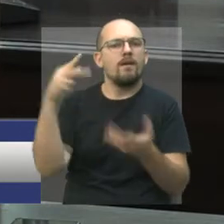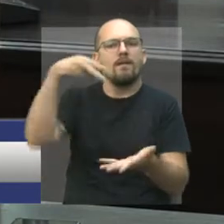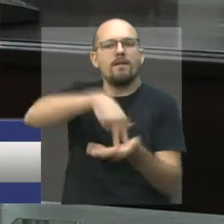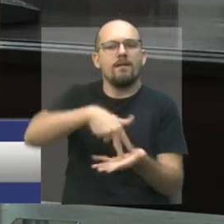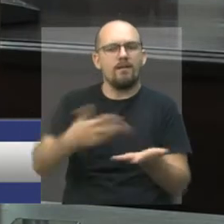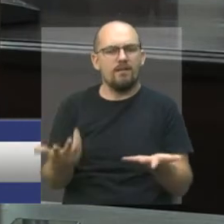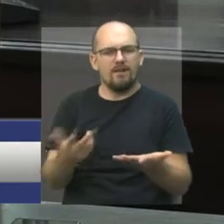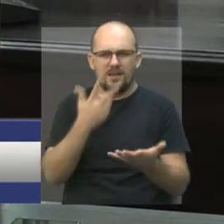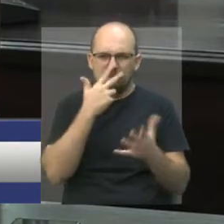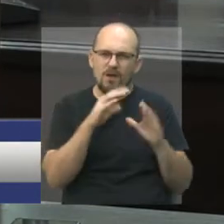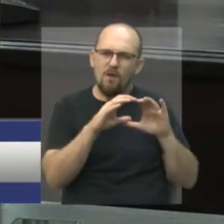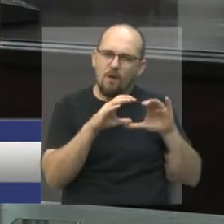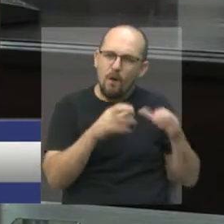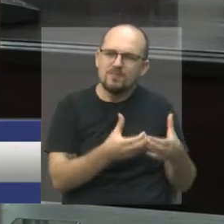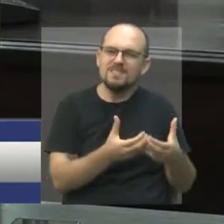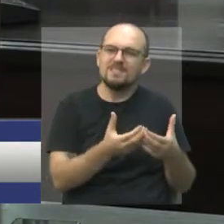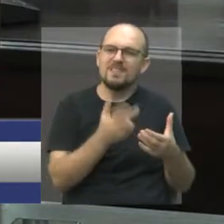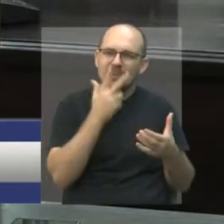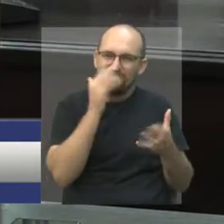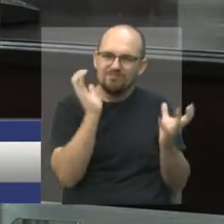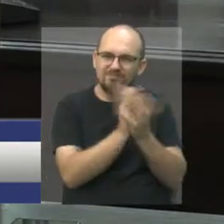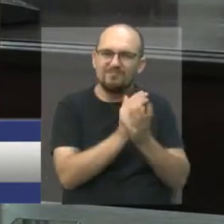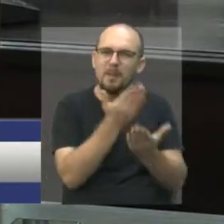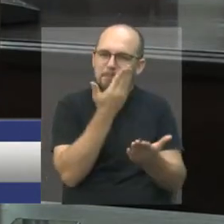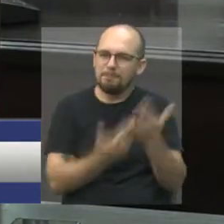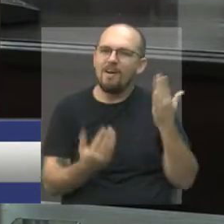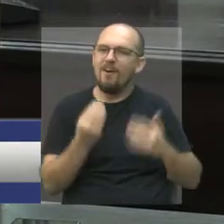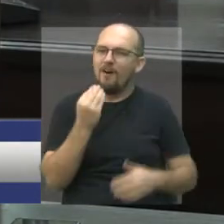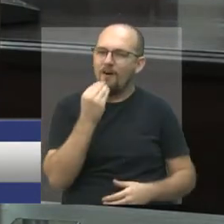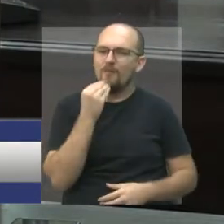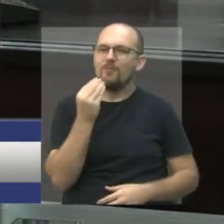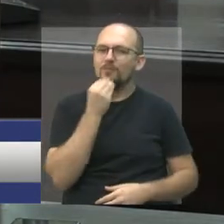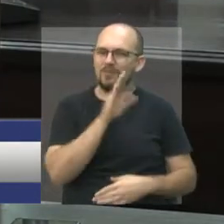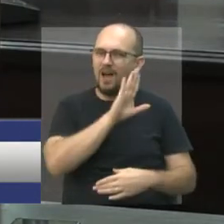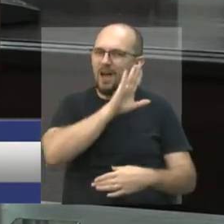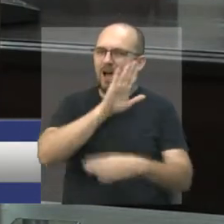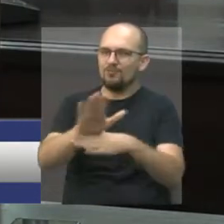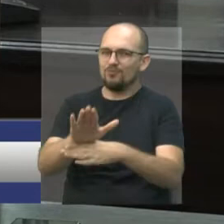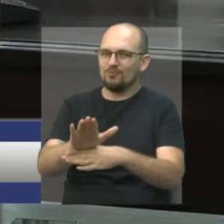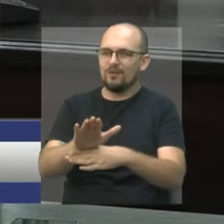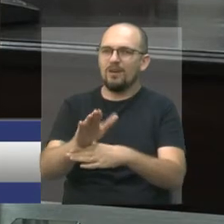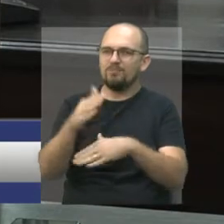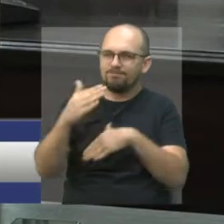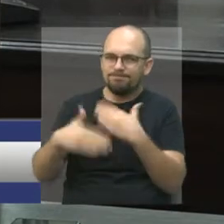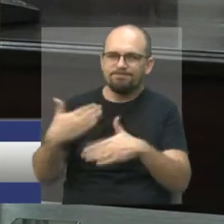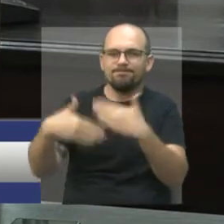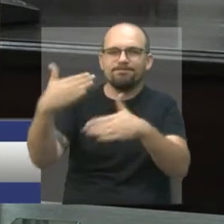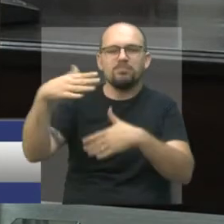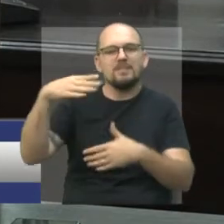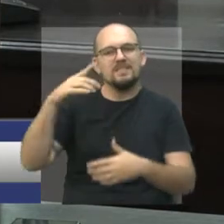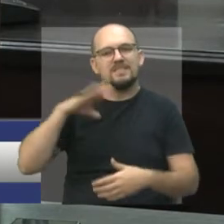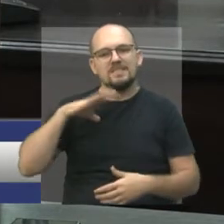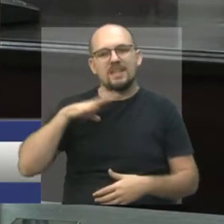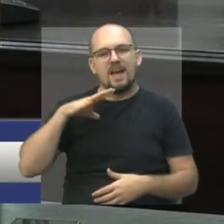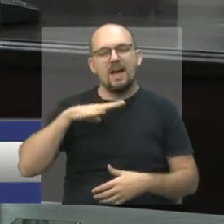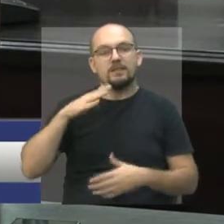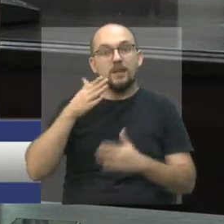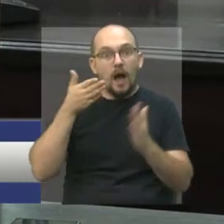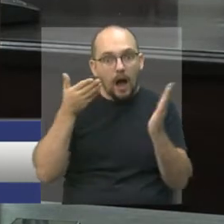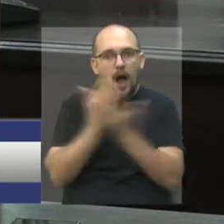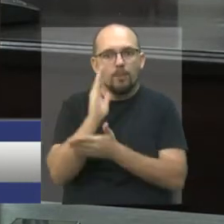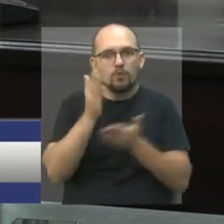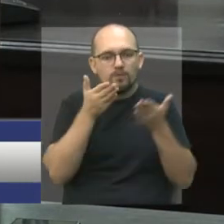está perdendo uma oportunidade de ajudar o desenvolvimento da nossa cidade, aprovando